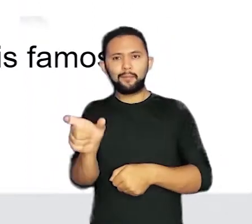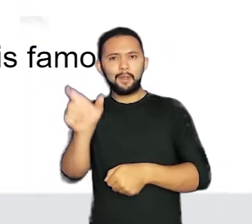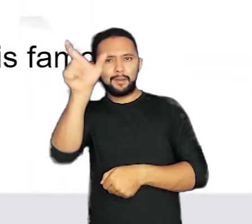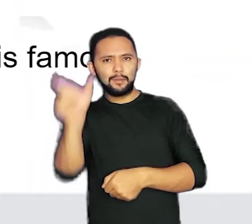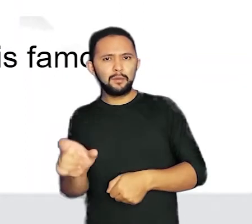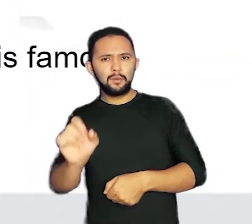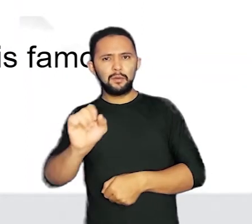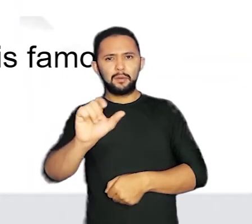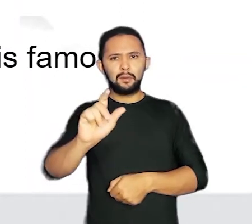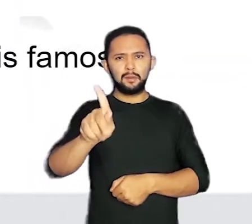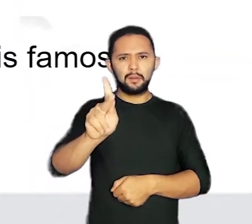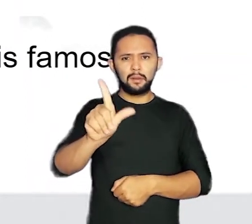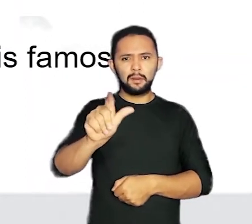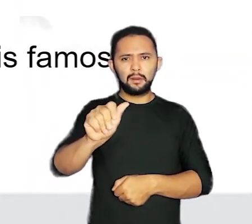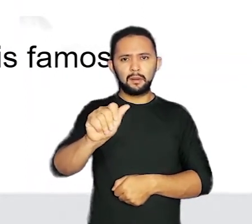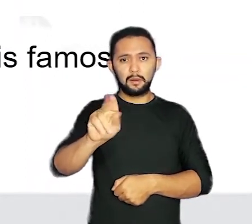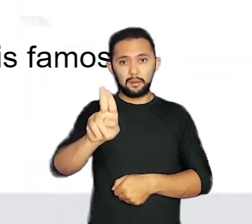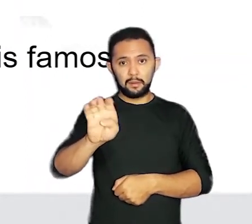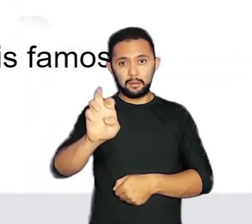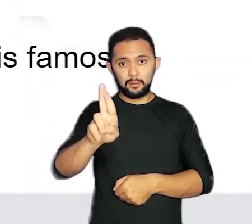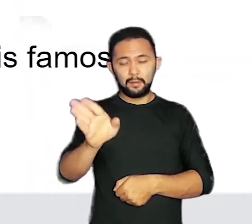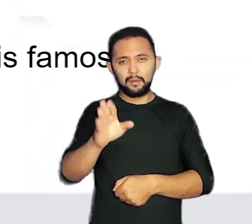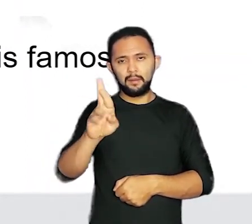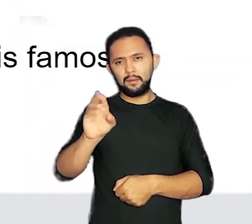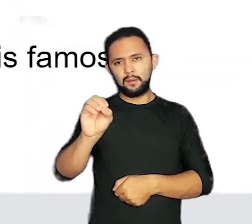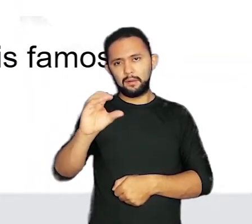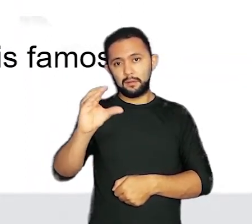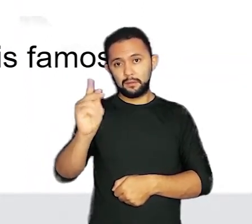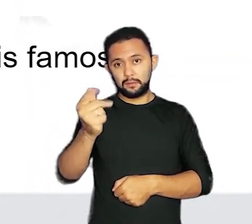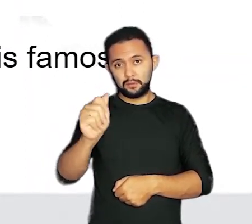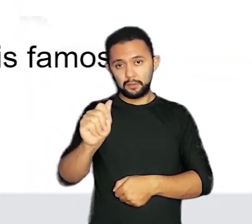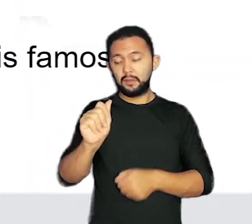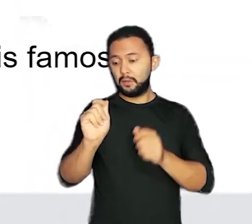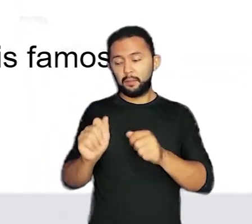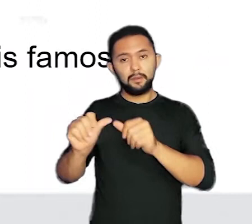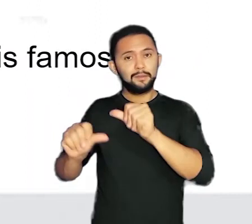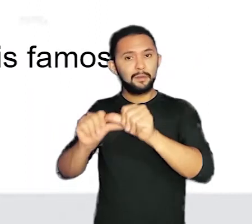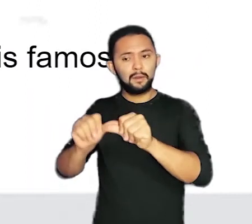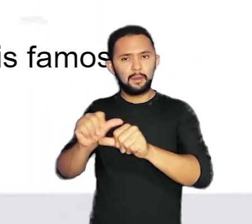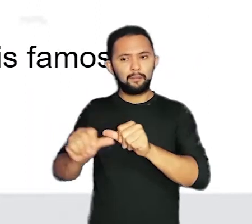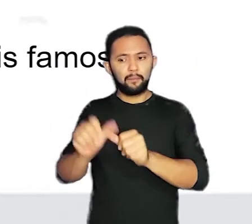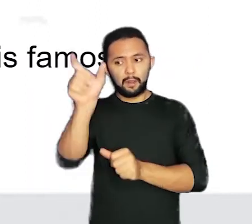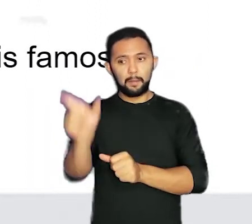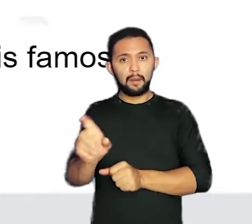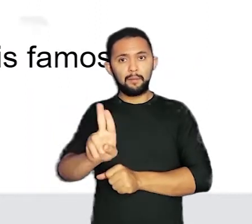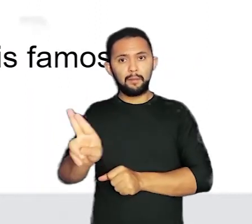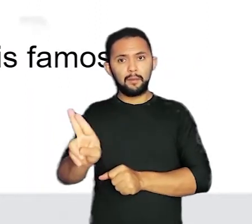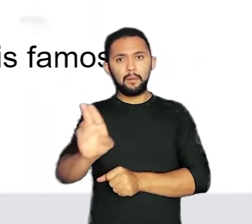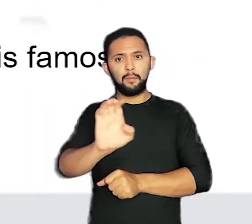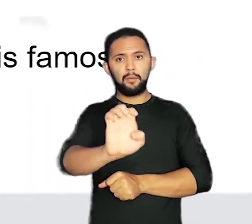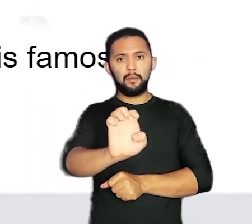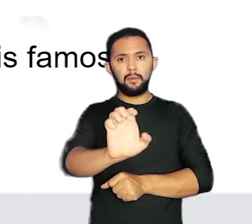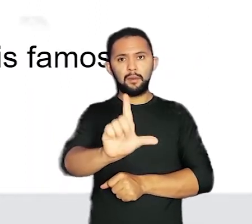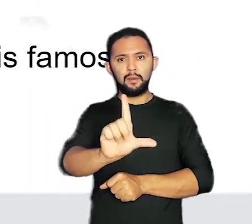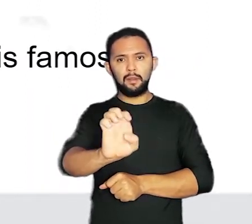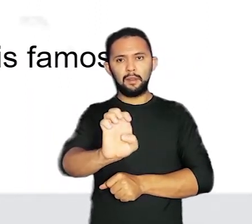sei que é a terceira pessoa do singular masculino. Então eu posso trocar esse sujeito pelo pronome ele também, né? Ó.